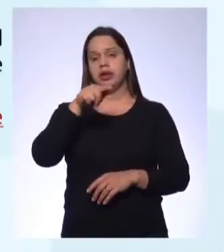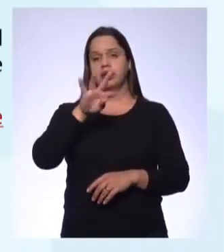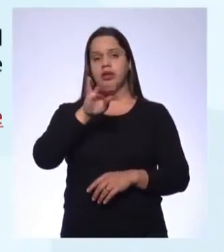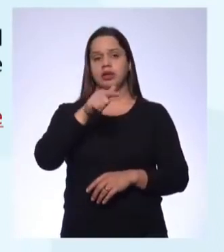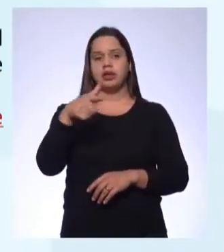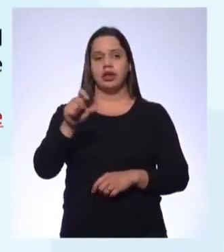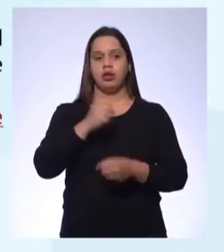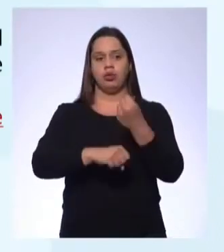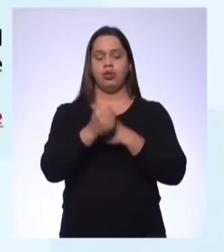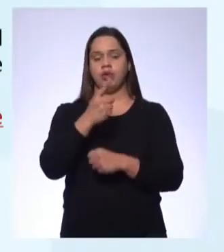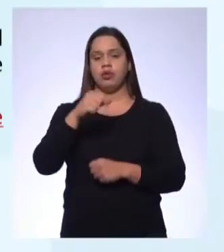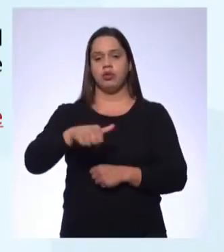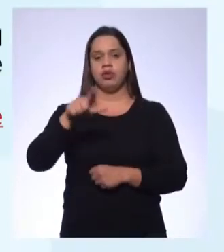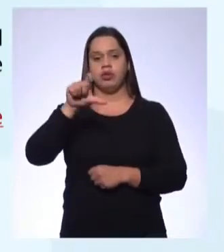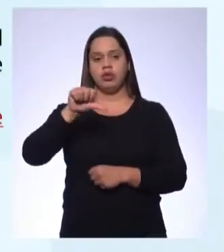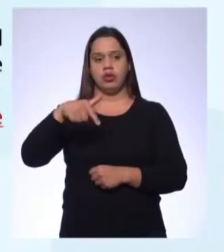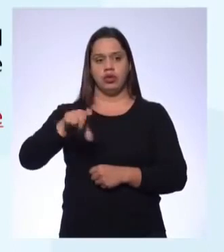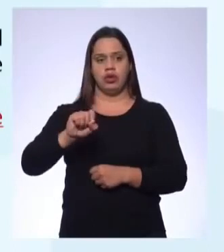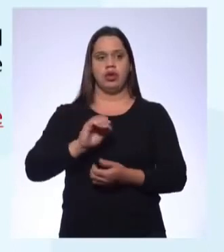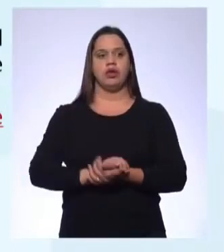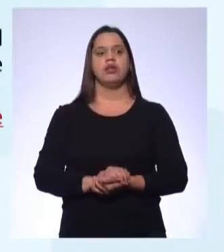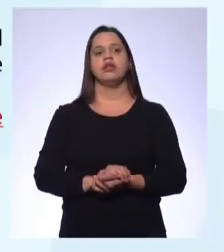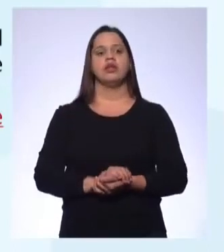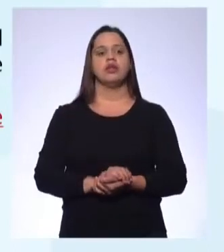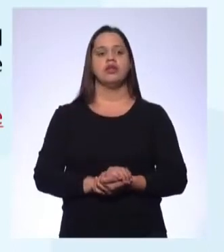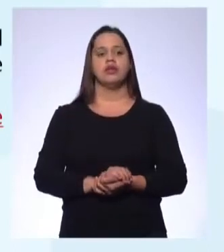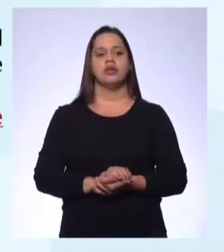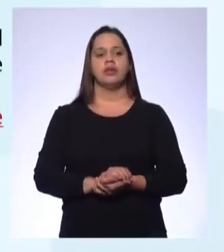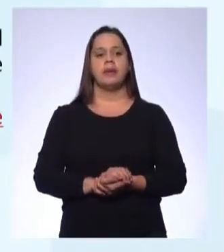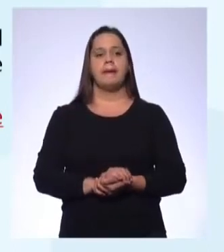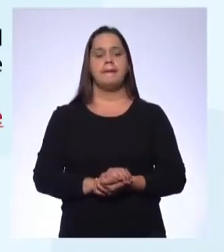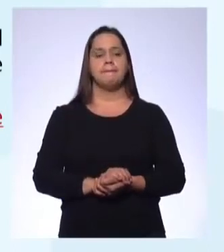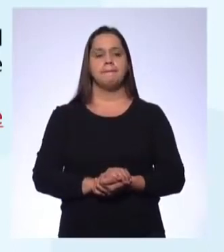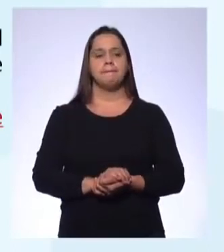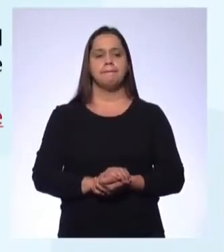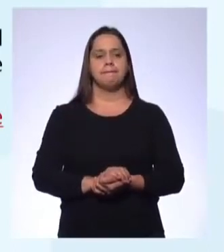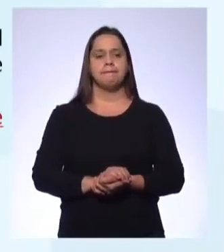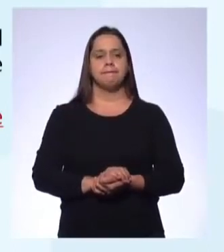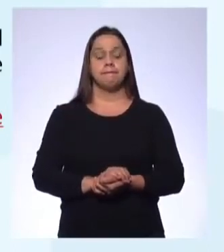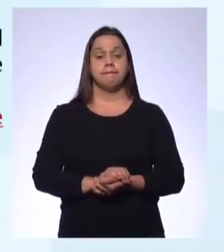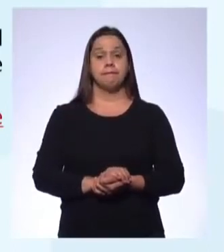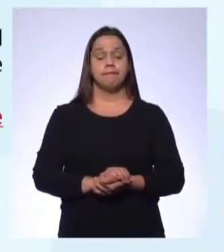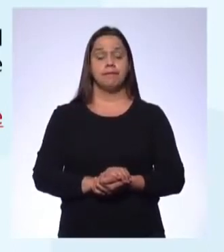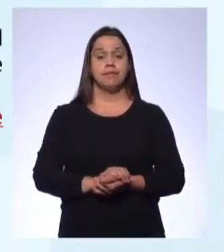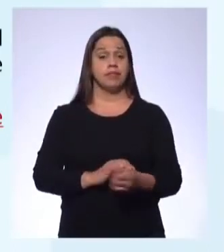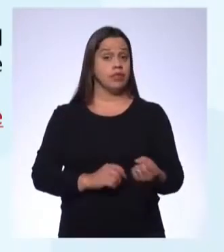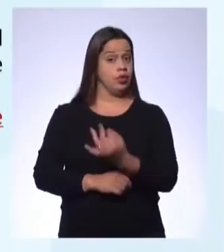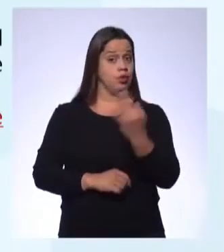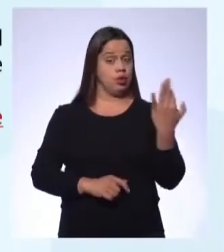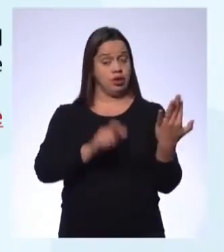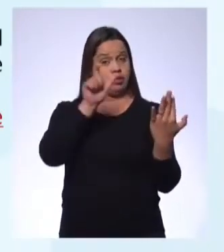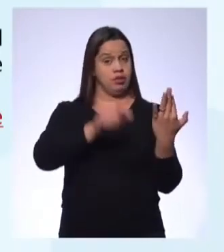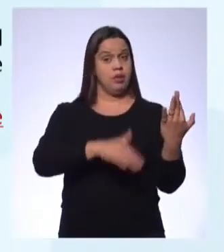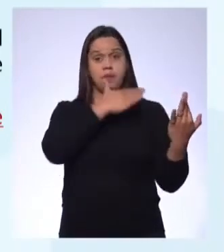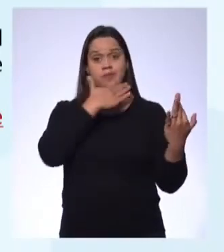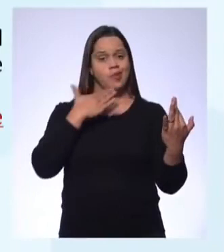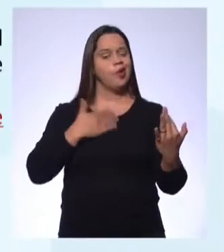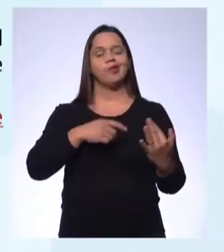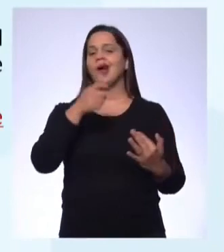the exact number of deaths is still unsure. O número exato de mortes ainda é